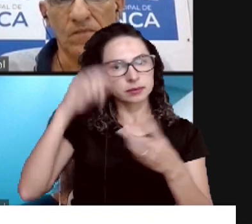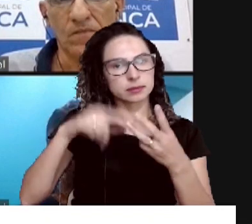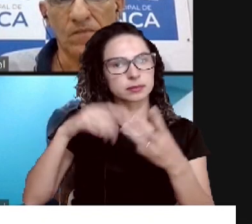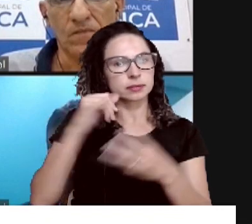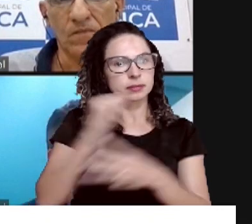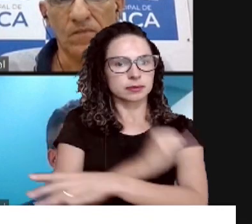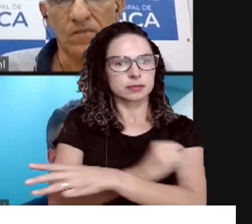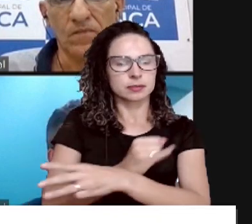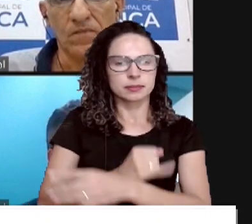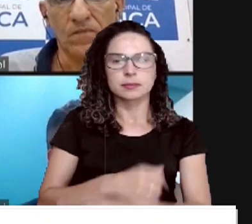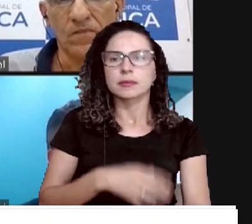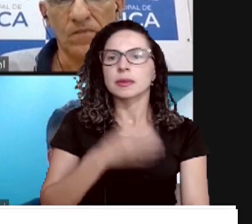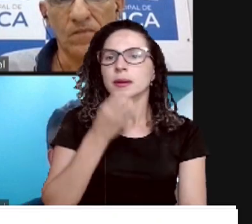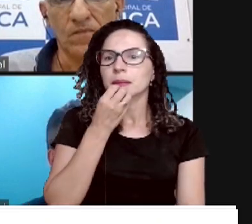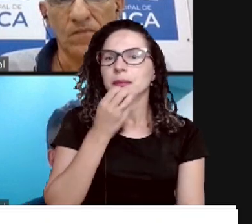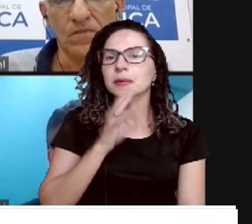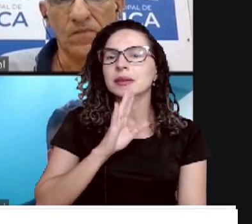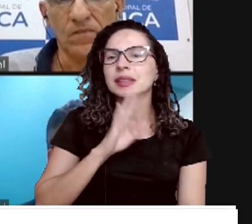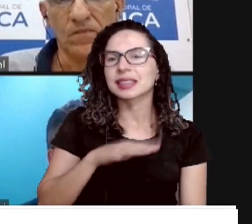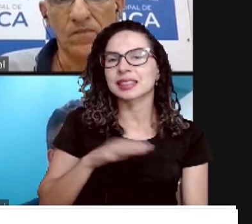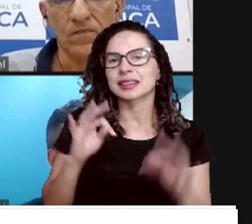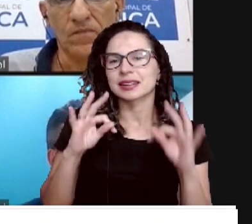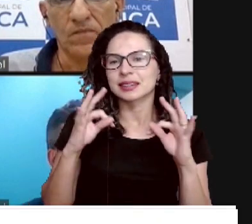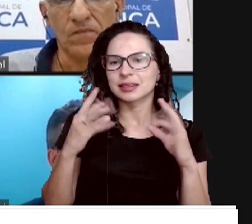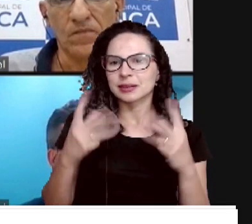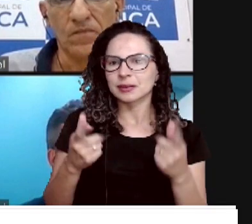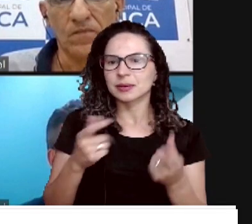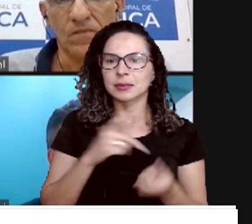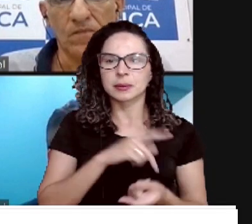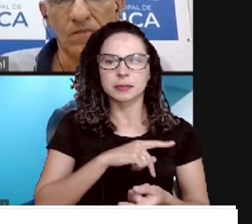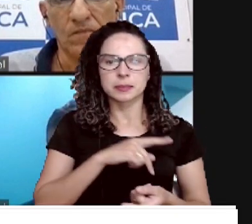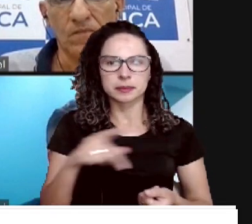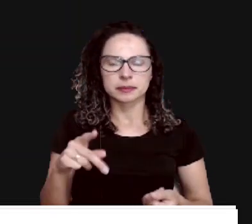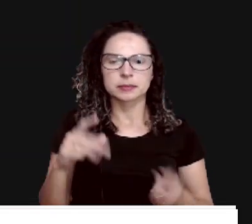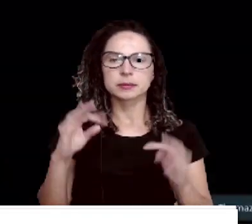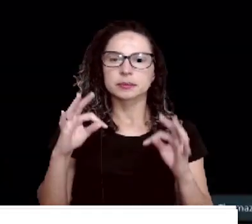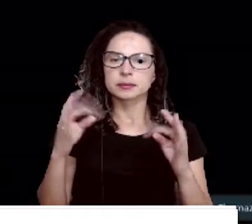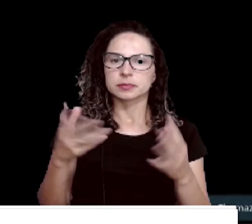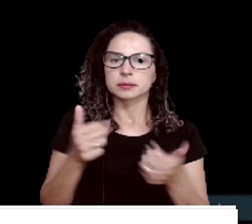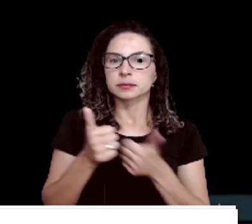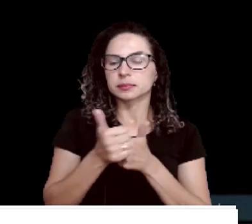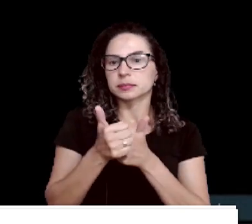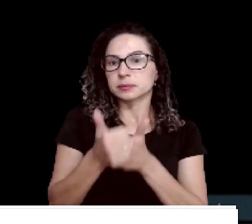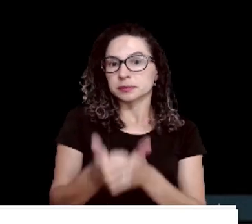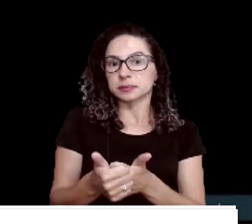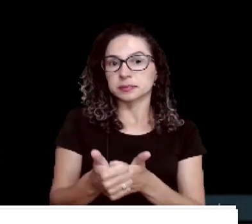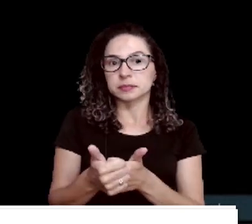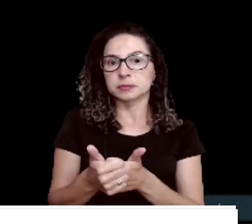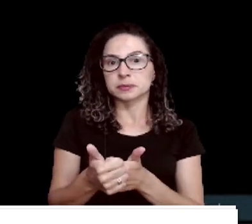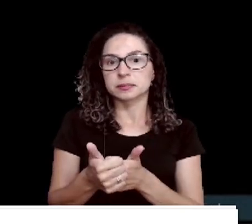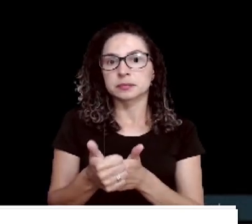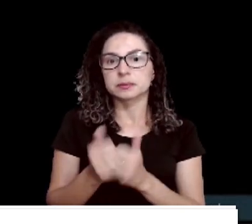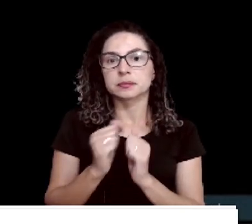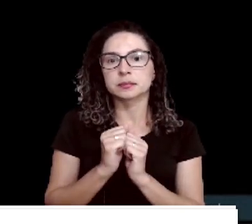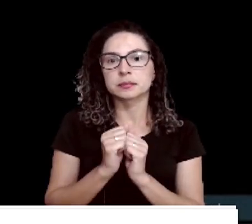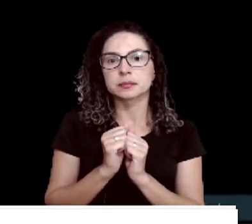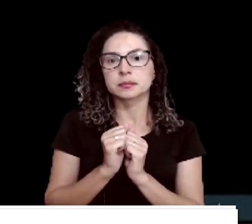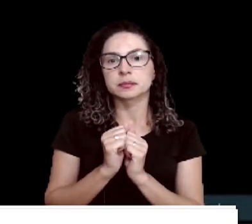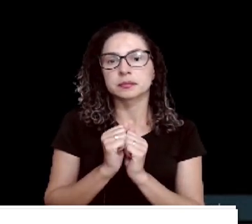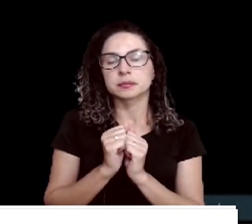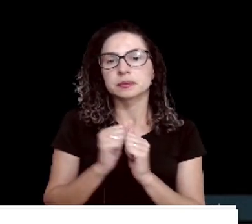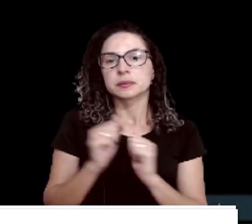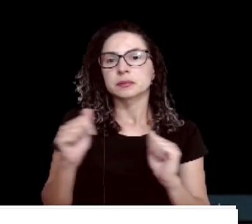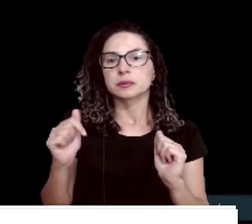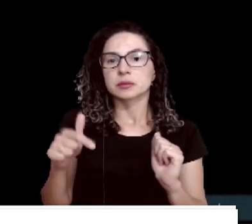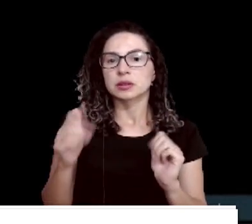Boa tarde a todos aí, ao senhor presidente, Vossa Excelência, a todos que nos acompanham. Bom, a gente já ouviu